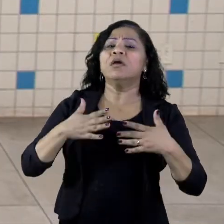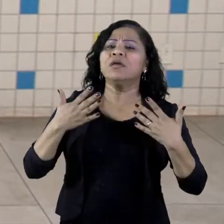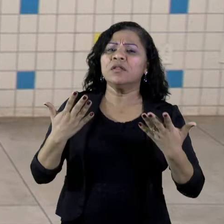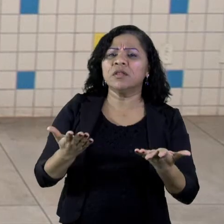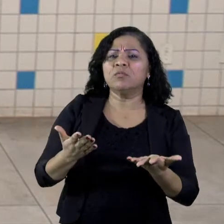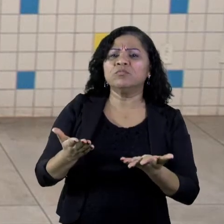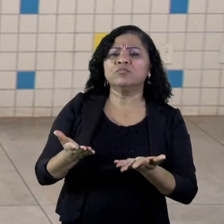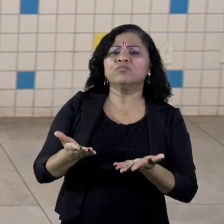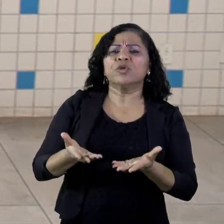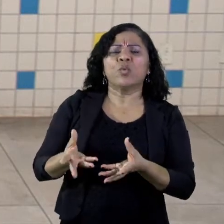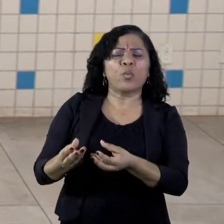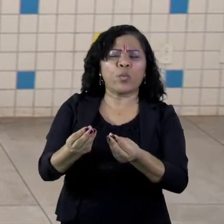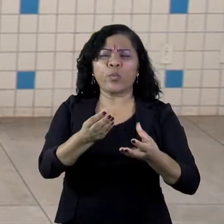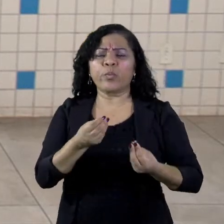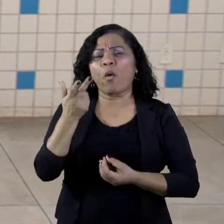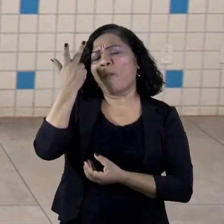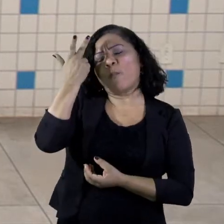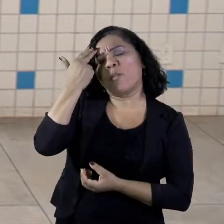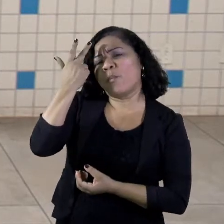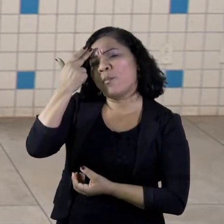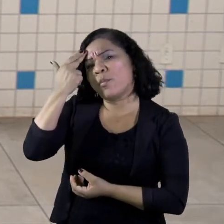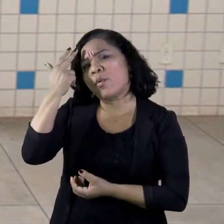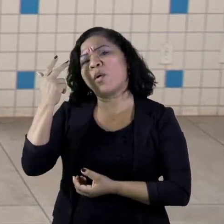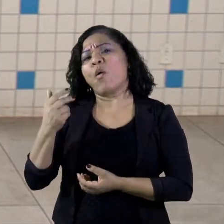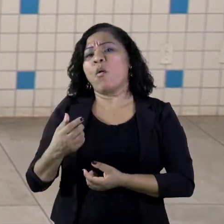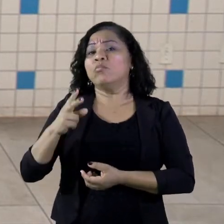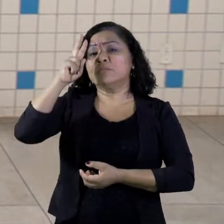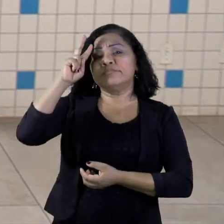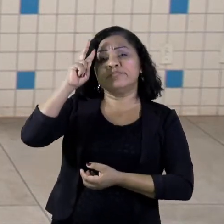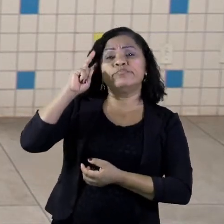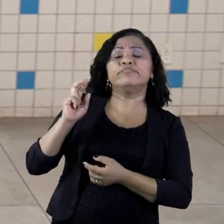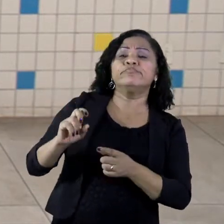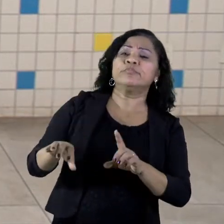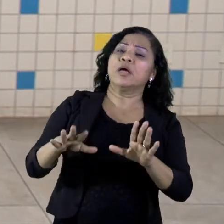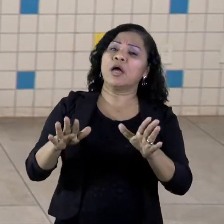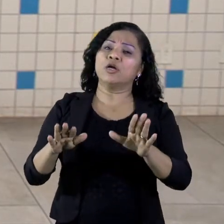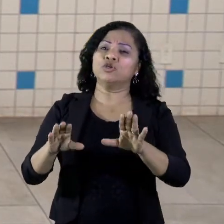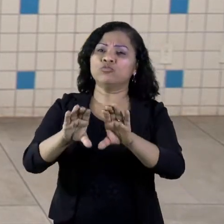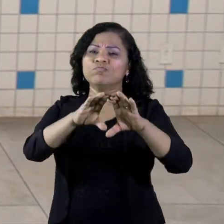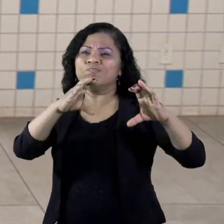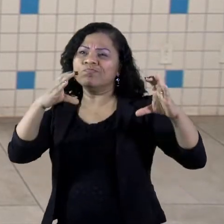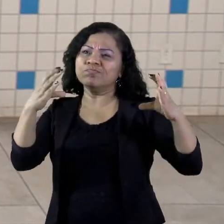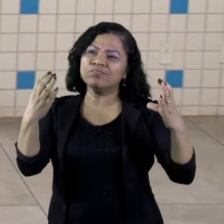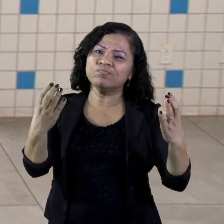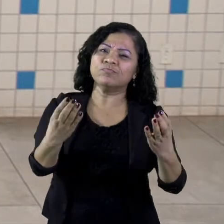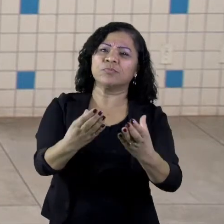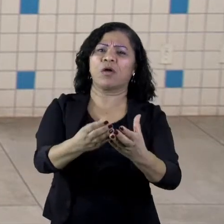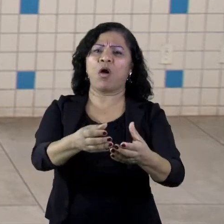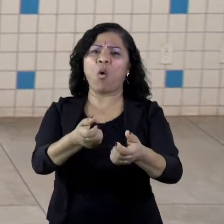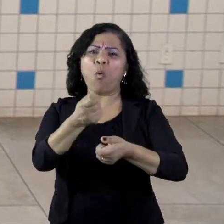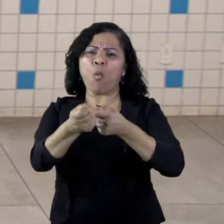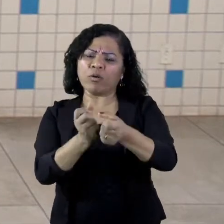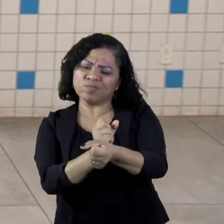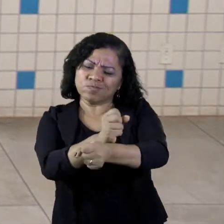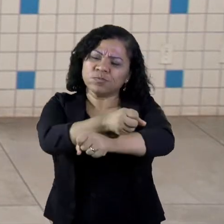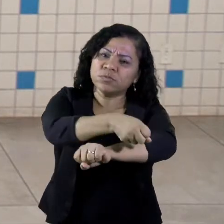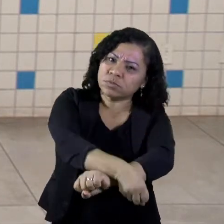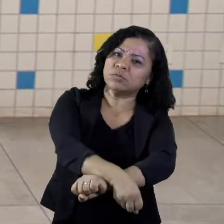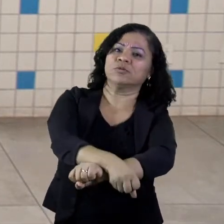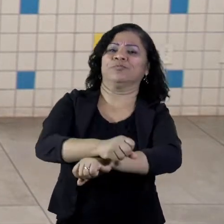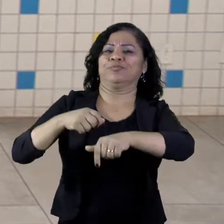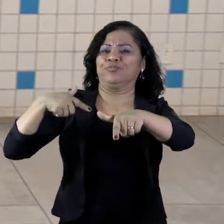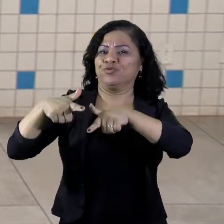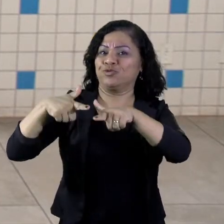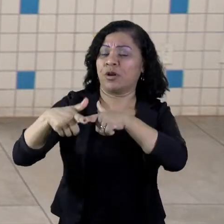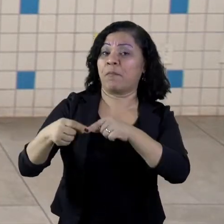na história da humanidade a utilização da escravidão como forma de trabalho. Por quê? Era uma